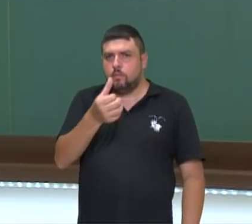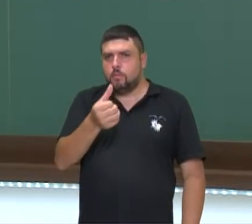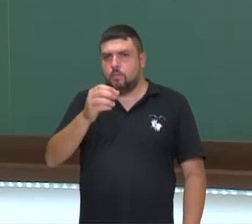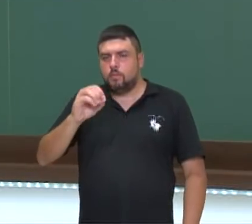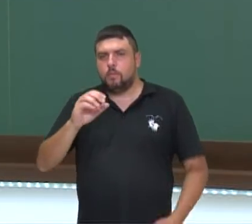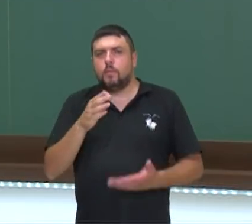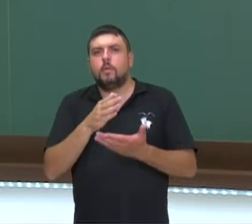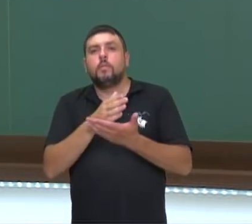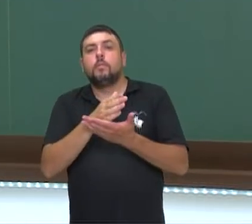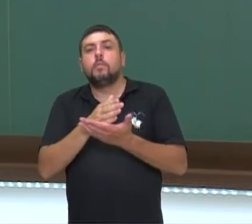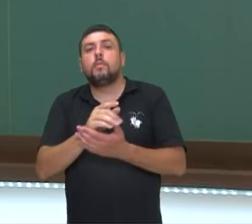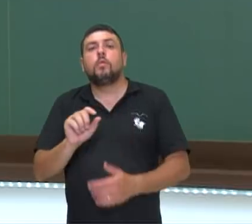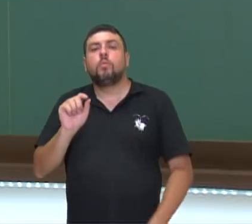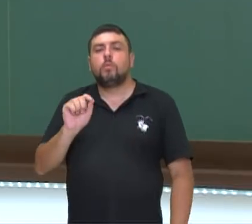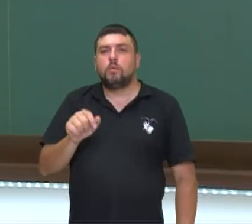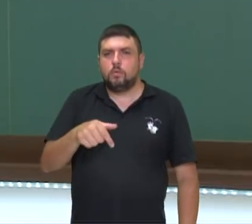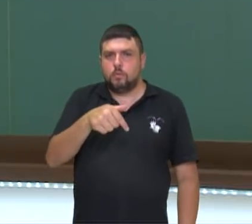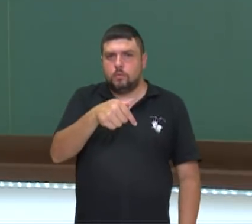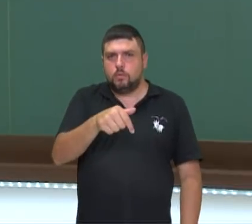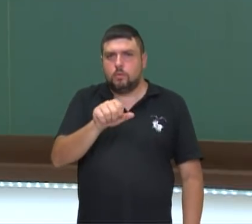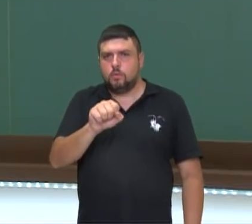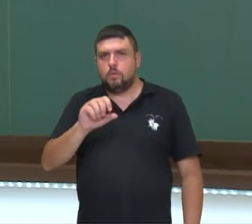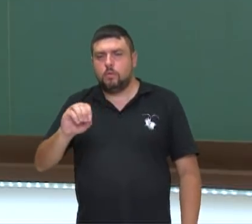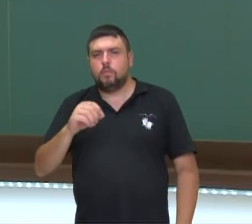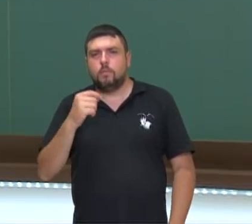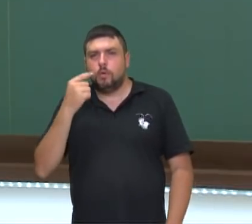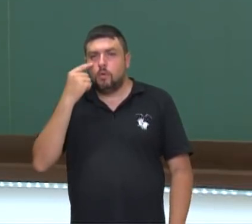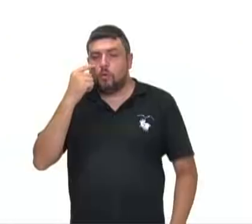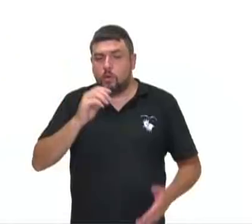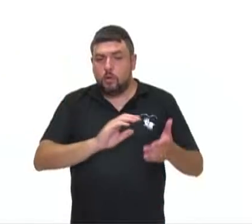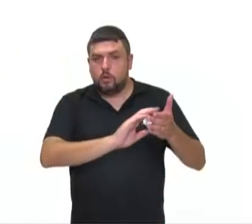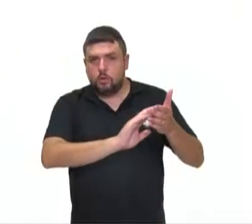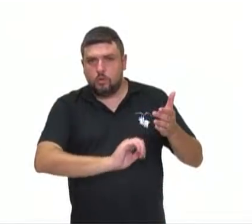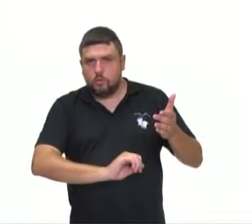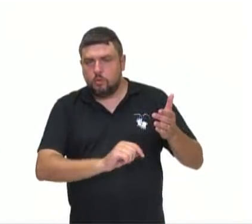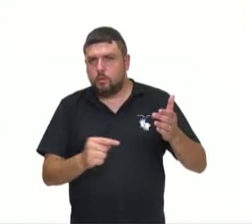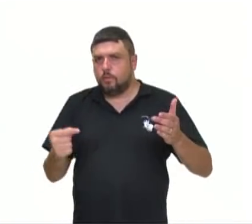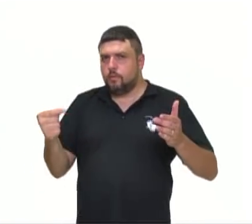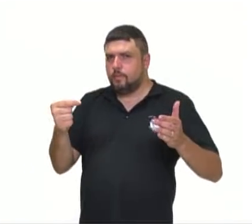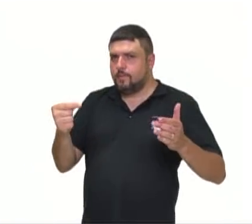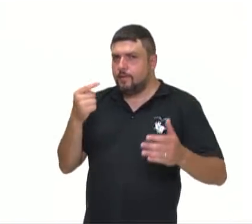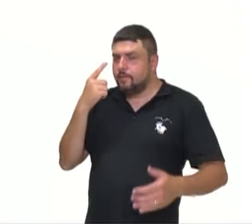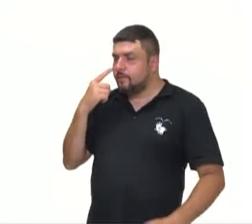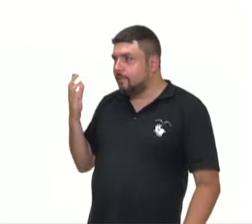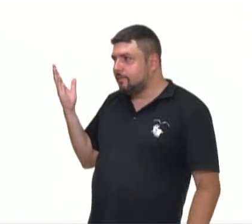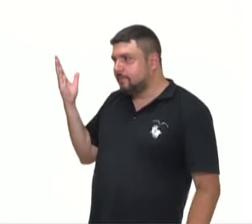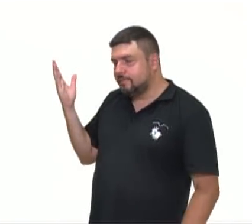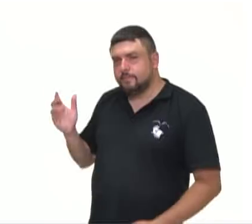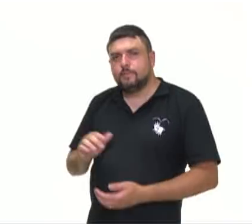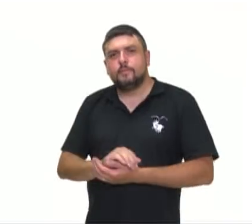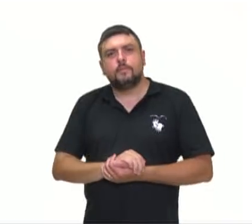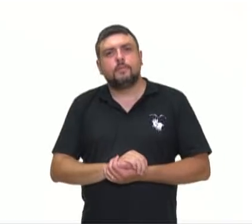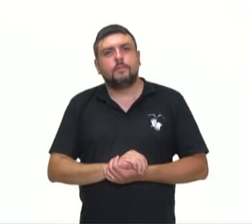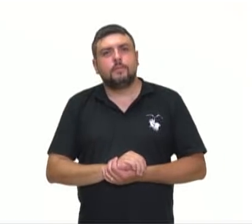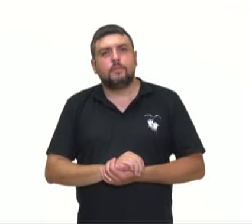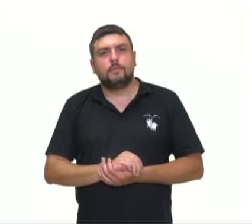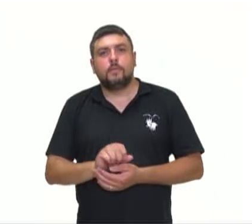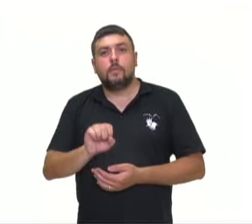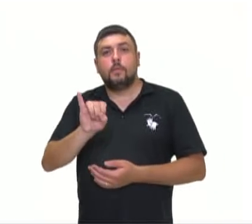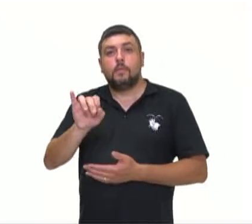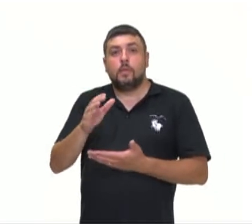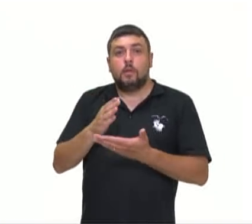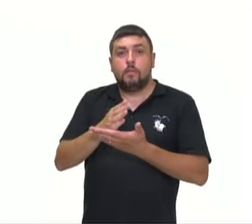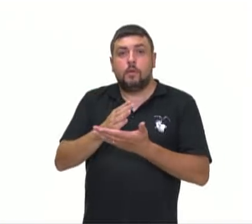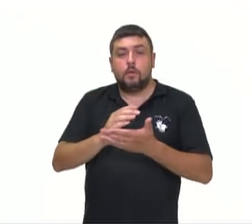1.560 é 780, então eu tirei, olha lá o sinal de menos. Tudo bem? Como que ficou o meu saldo? Se eu tirei